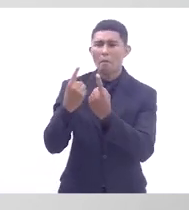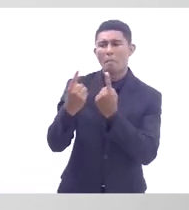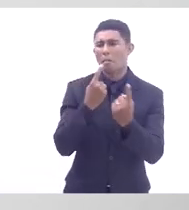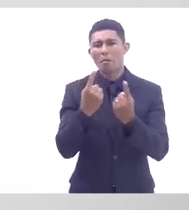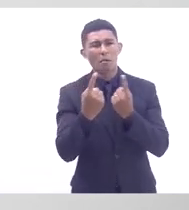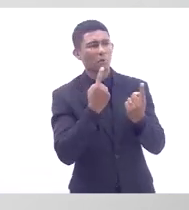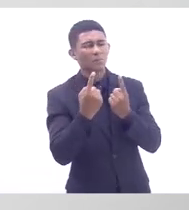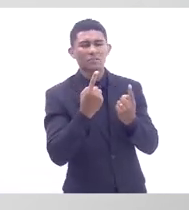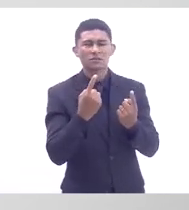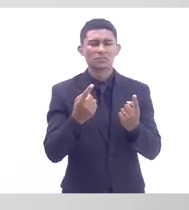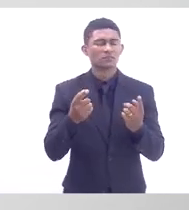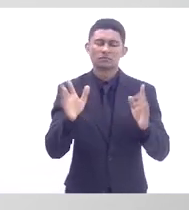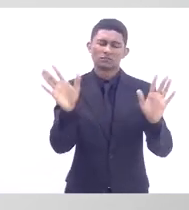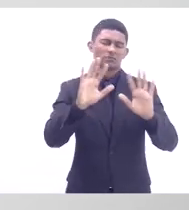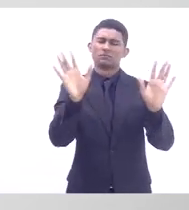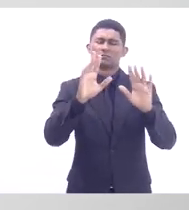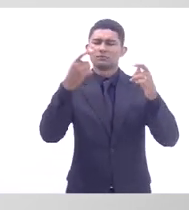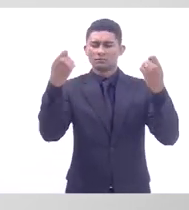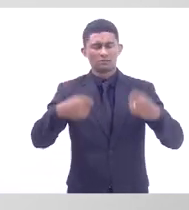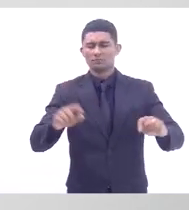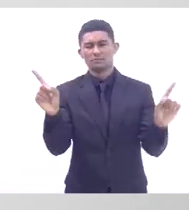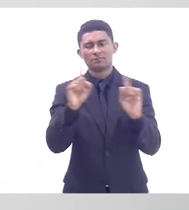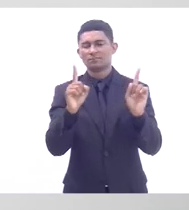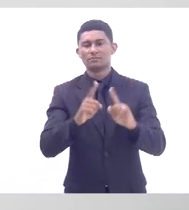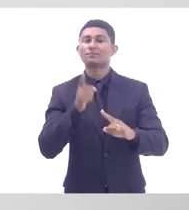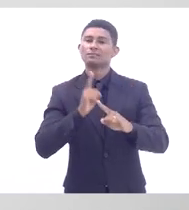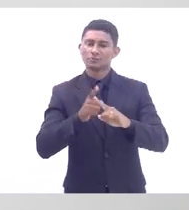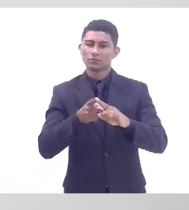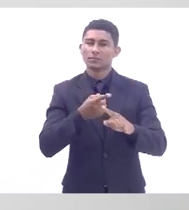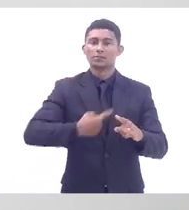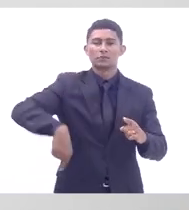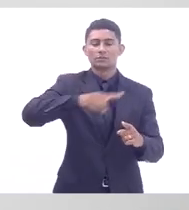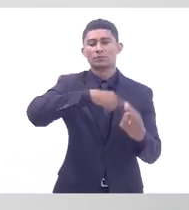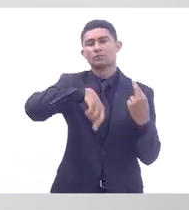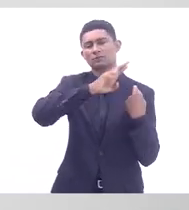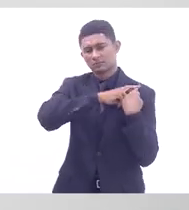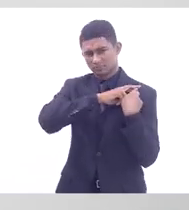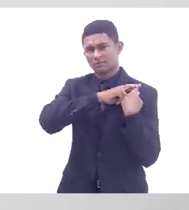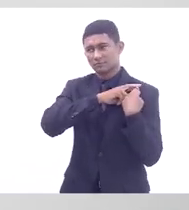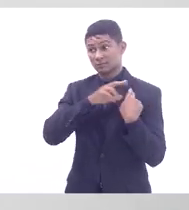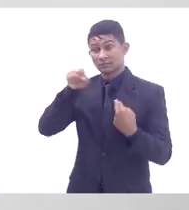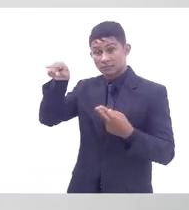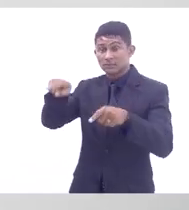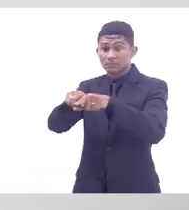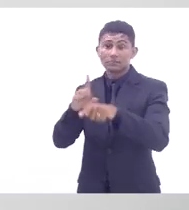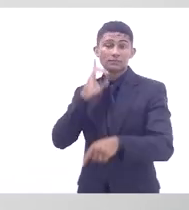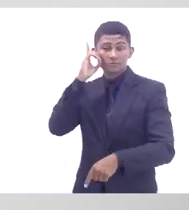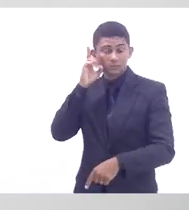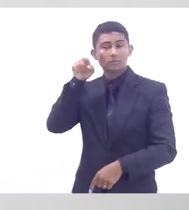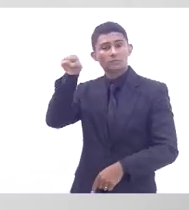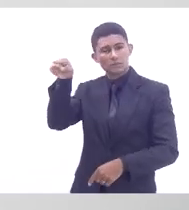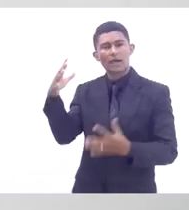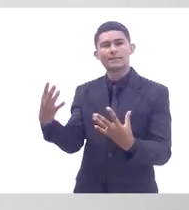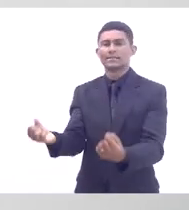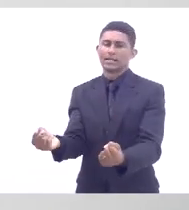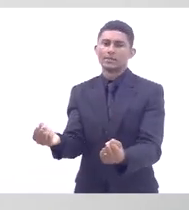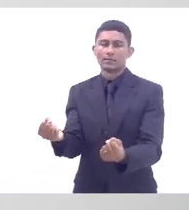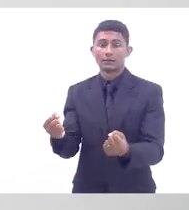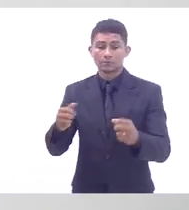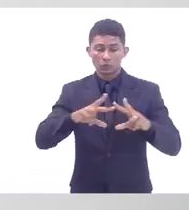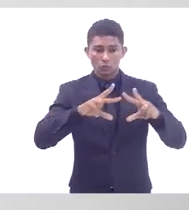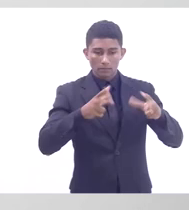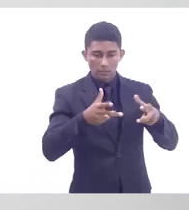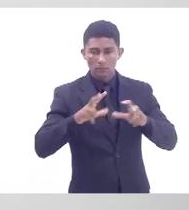do que ele merece porque a gente tem esse compromisso do autor e tivemos encaminhamento de plenário que as nossas comissões terão a responsabilidade